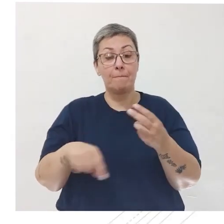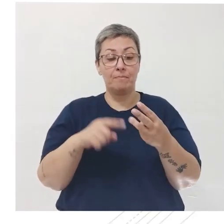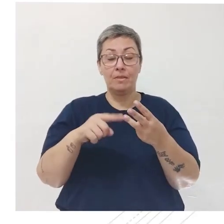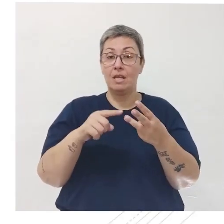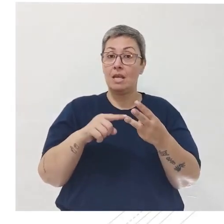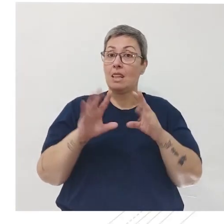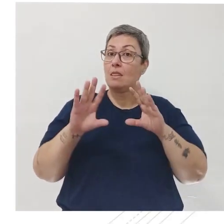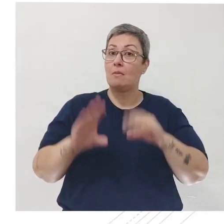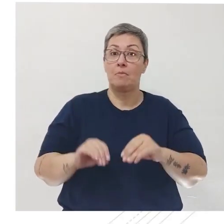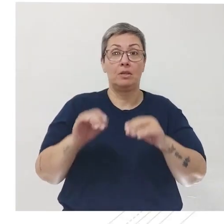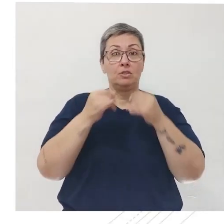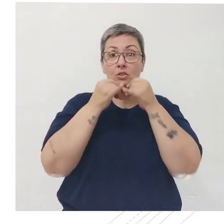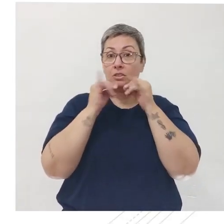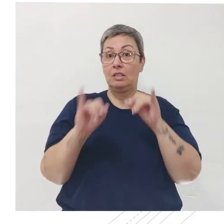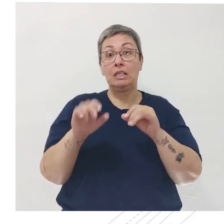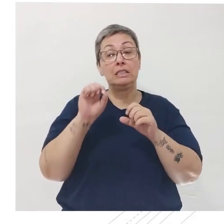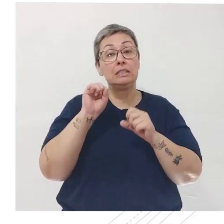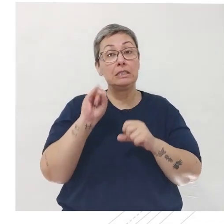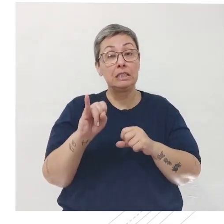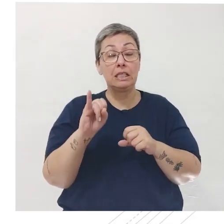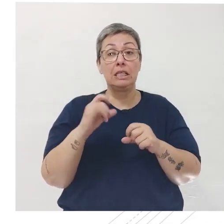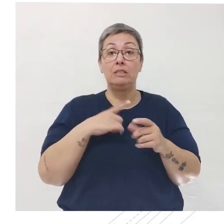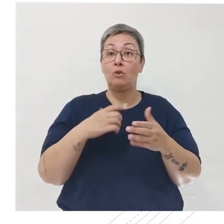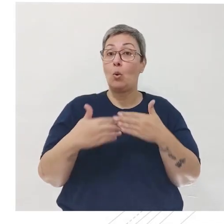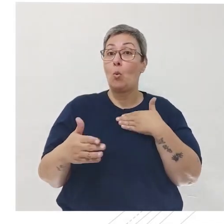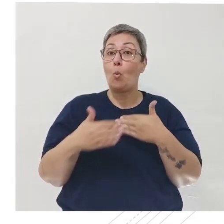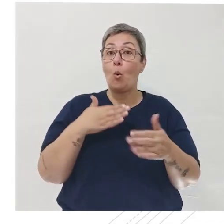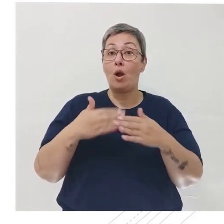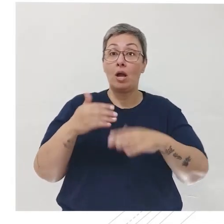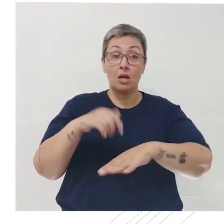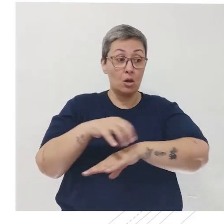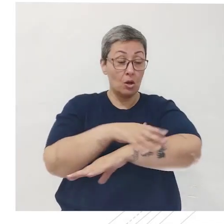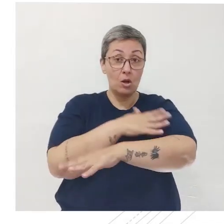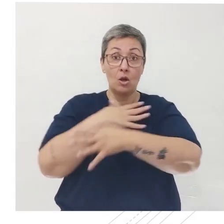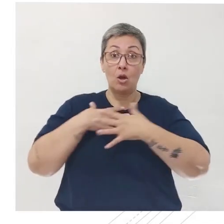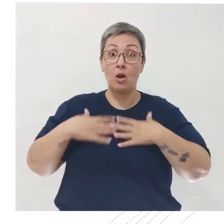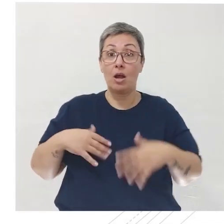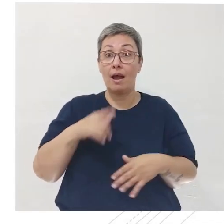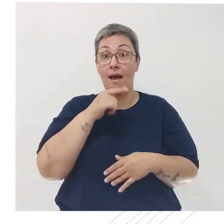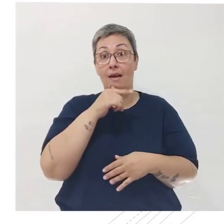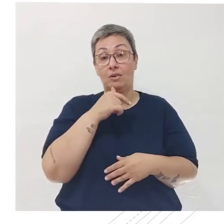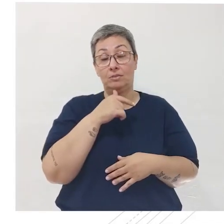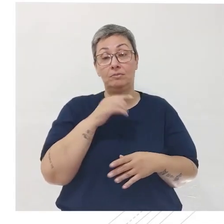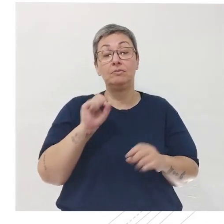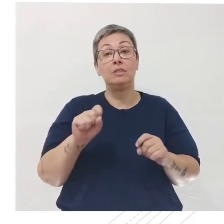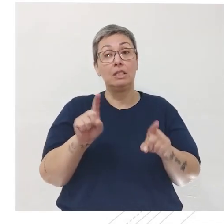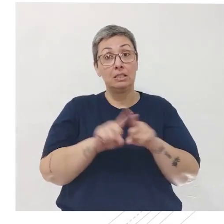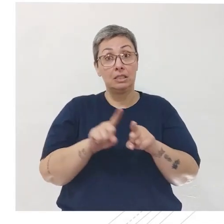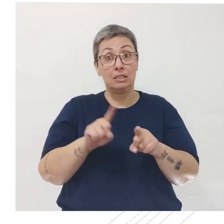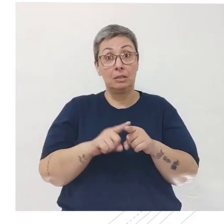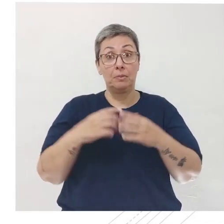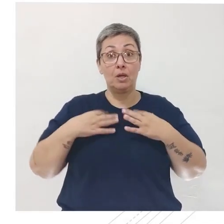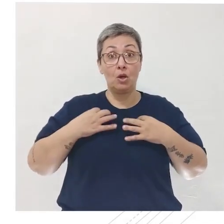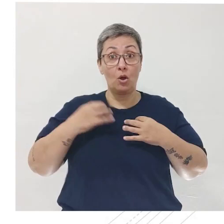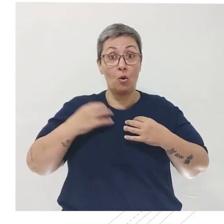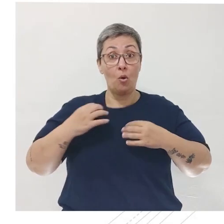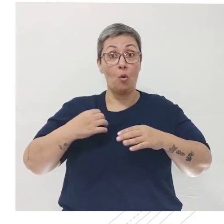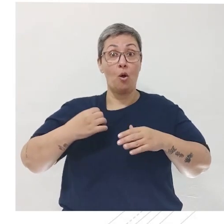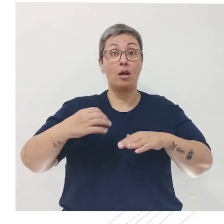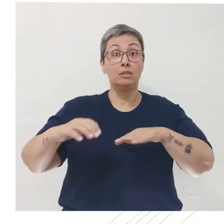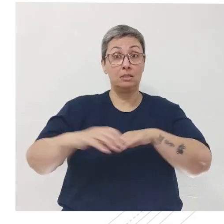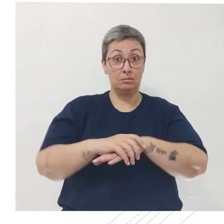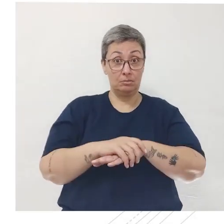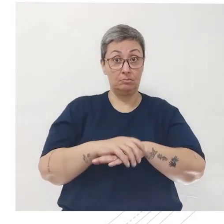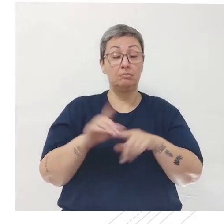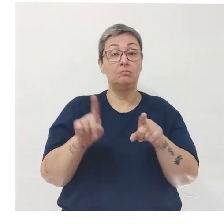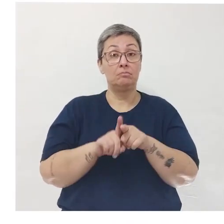Outra dica, não mexa com eletricidade se você estiver com qualquer parte do corpo molhada, inclusive